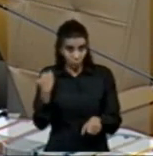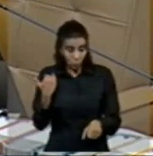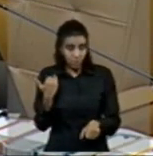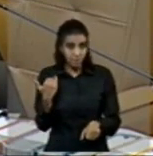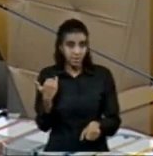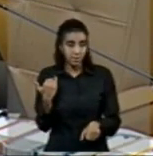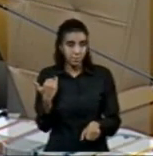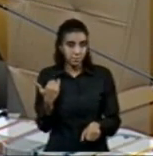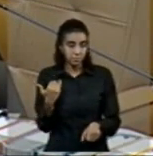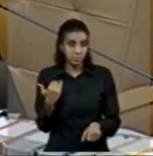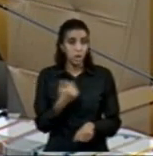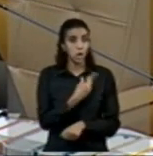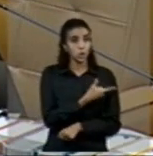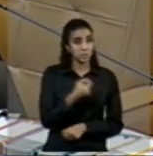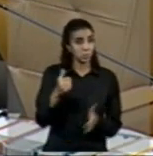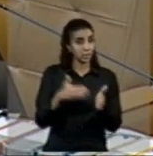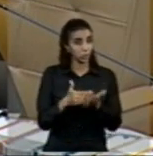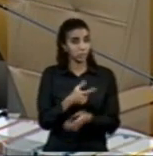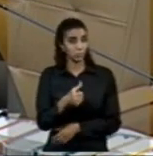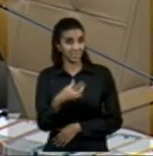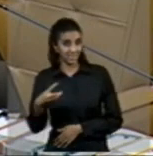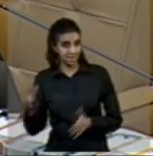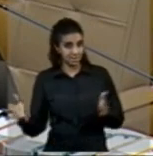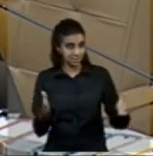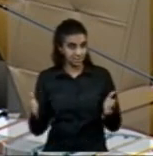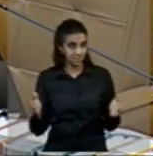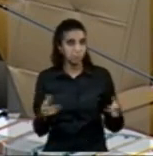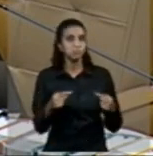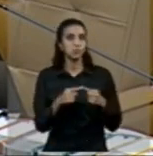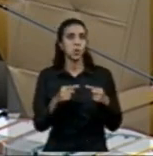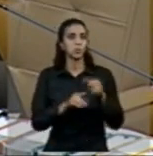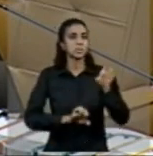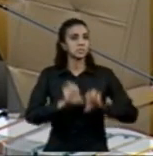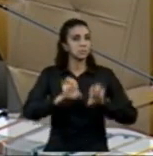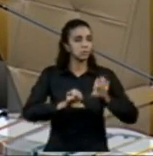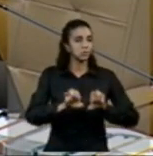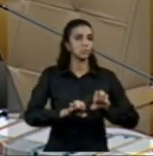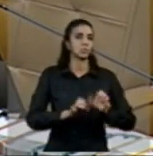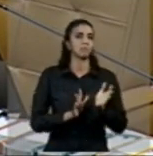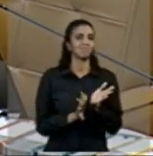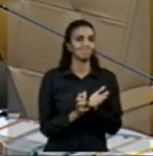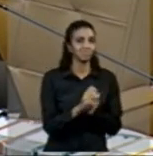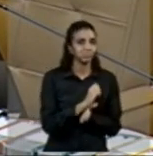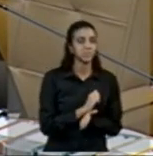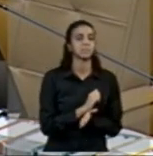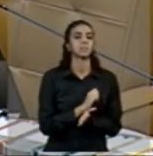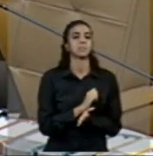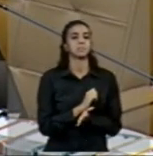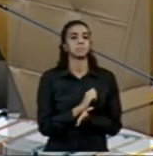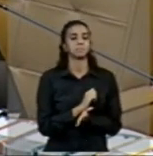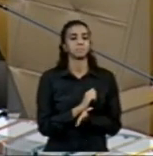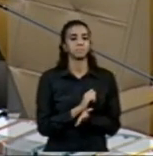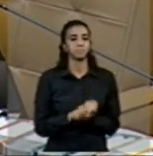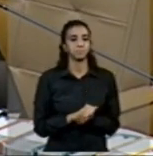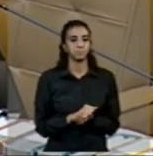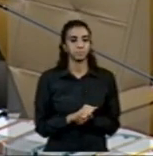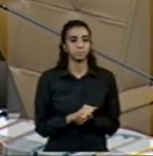no período de 2000 a 2013, com base nos dados sistematizados por Coutinho,